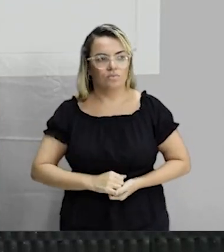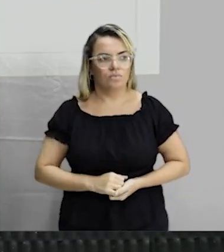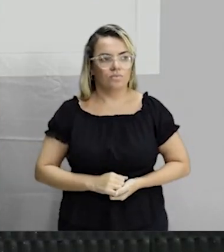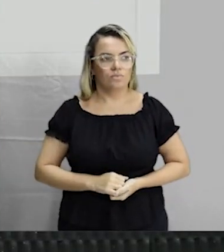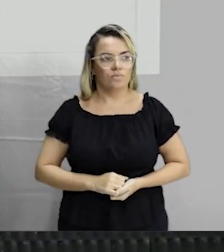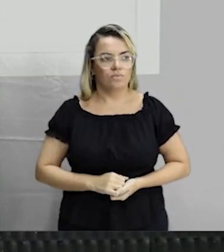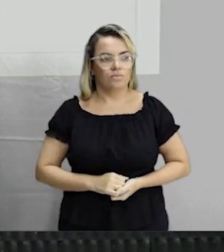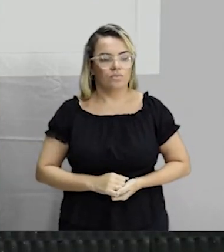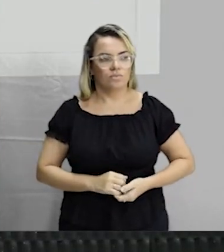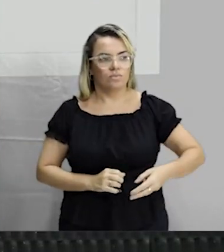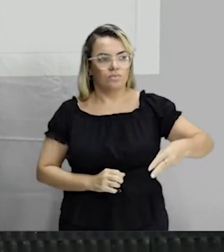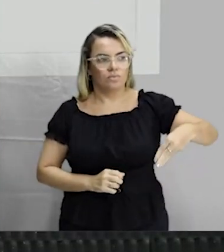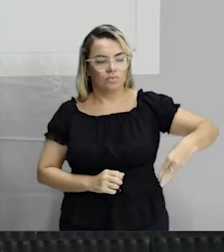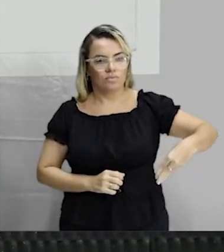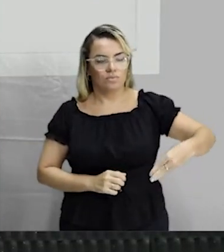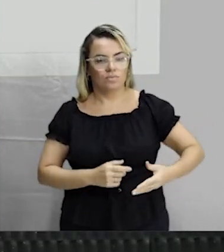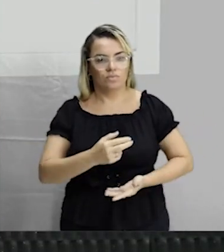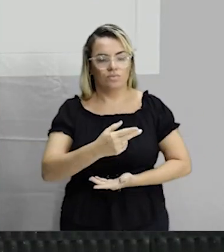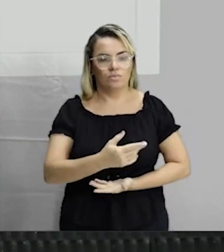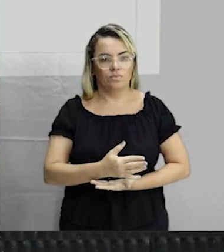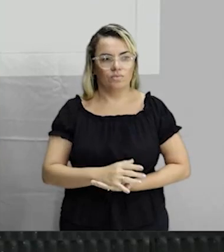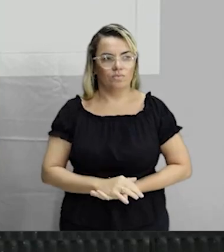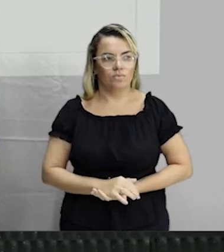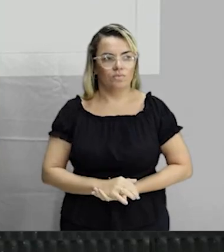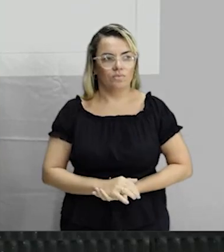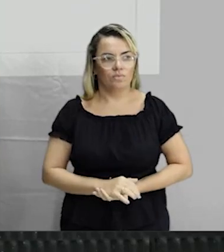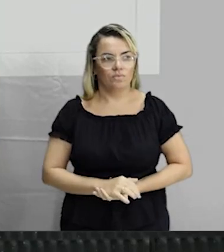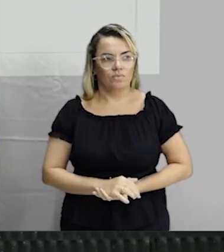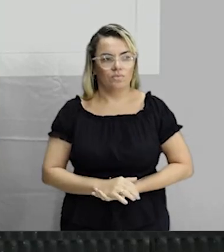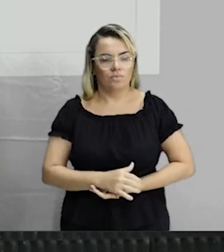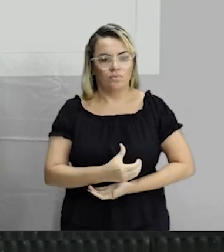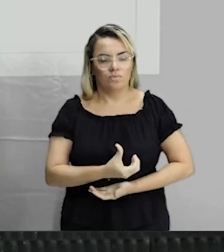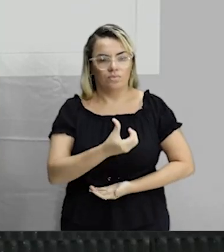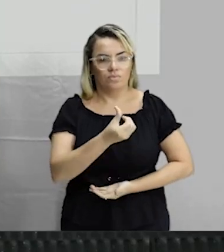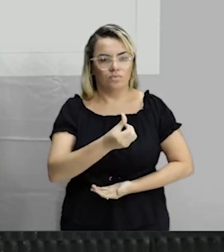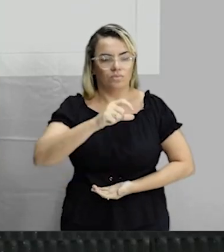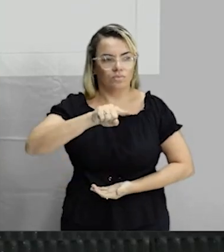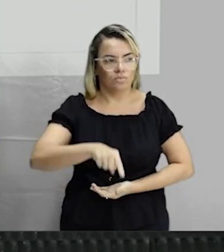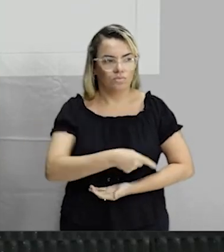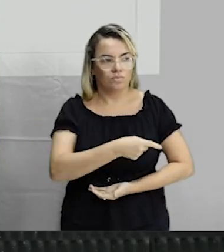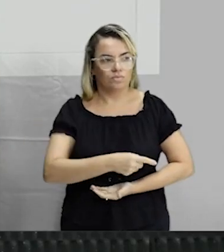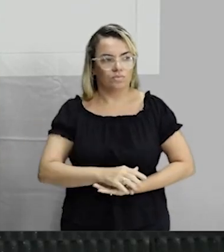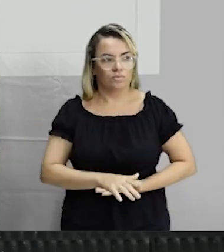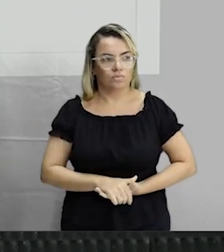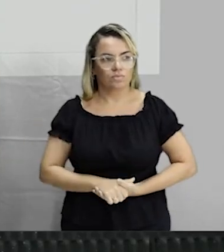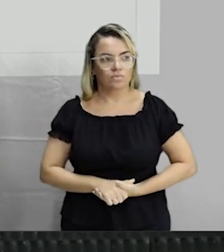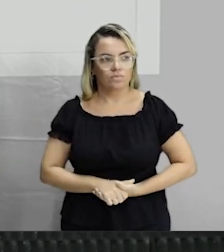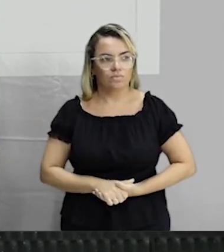montante aqui vai ser igual a 6 mil